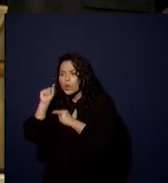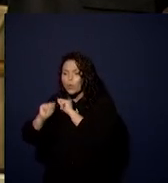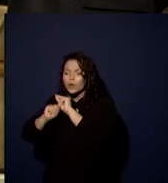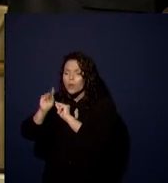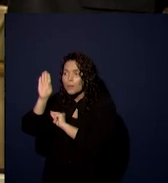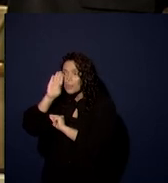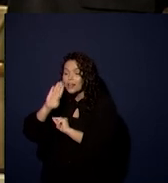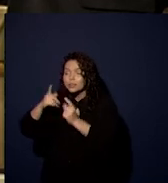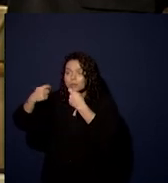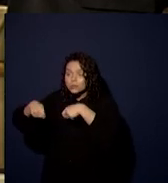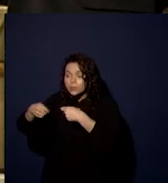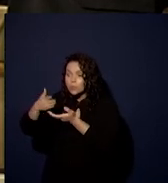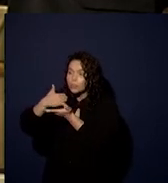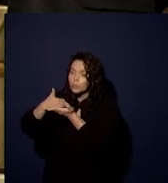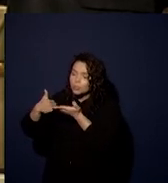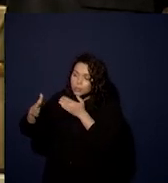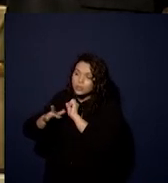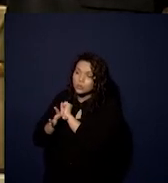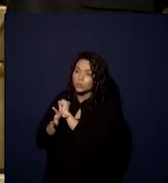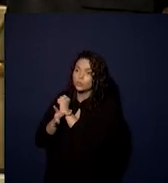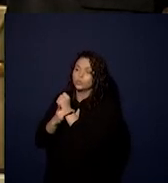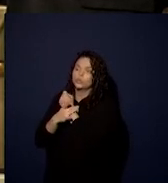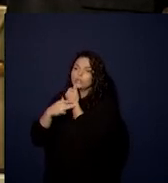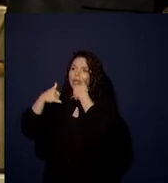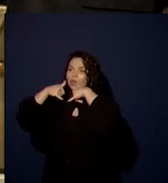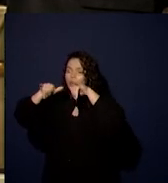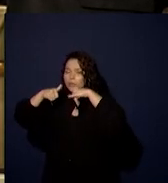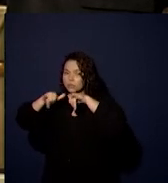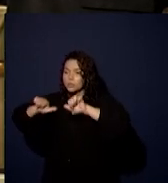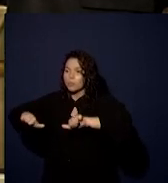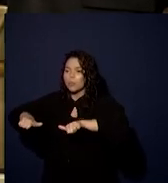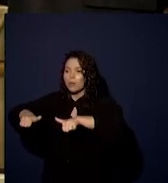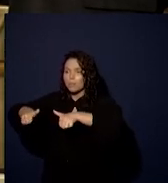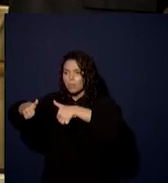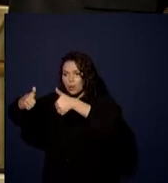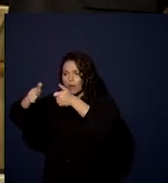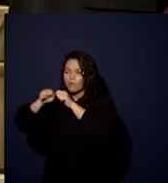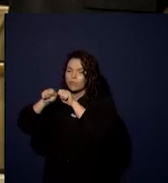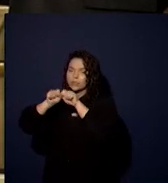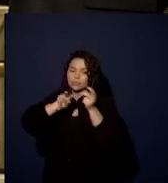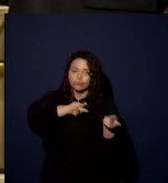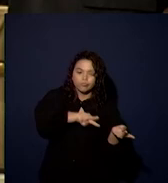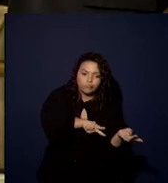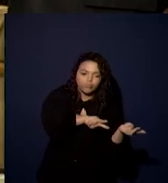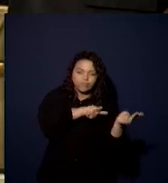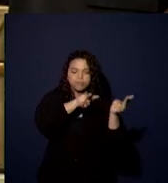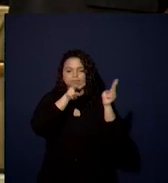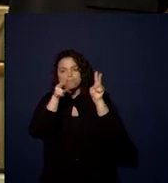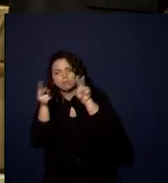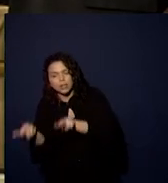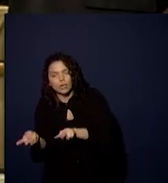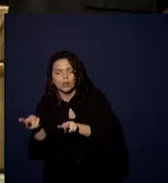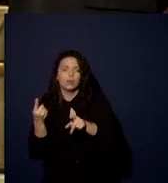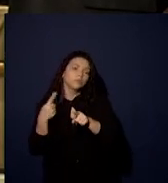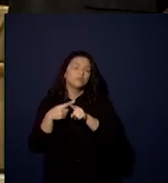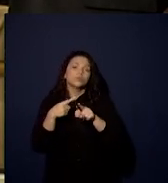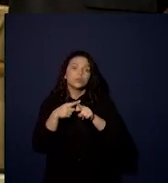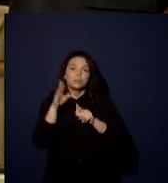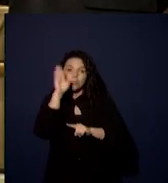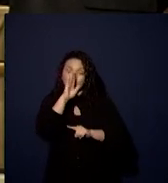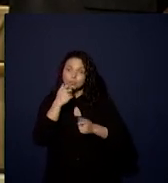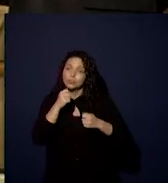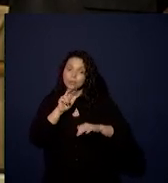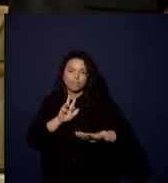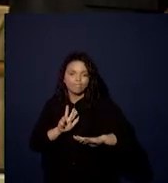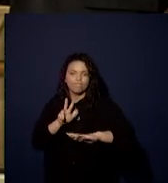aumentar essa segurança energética e melhorar as condições de fazer a transição energética O Brasil precisa assumir esse protagonismo